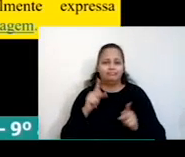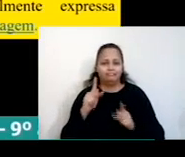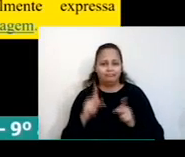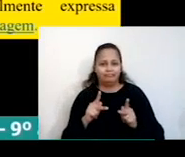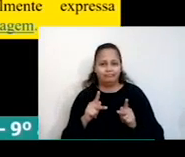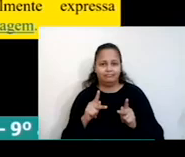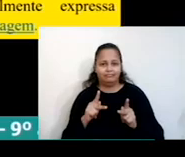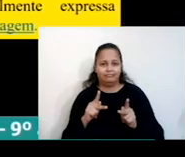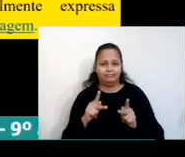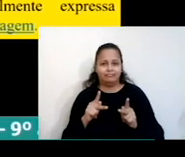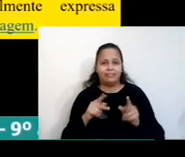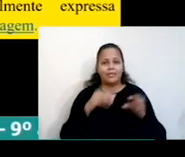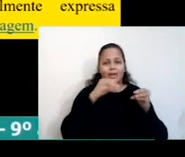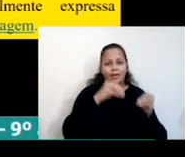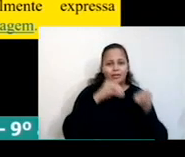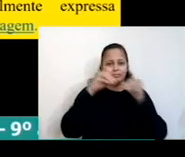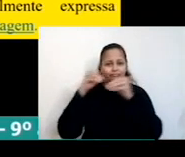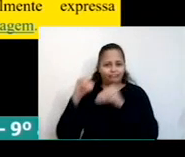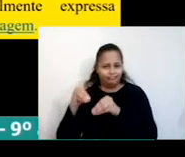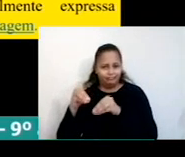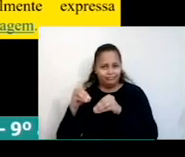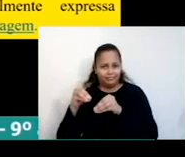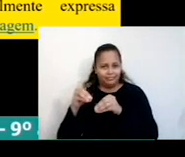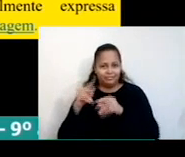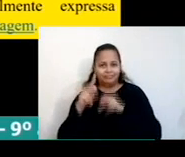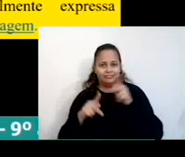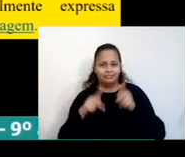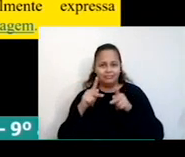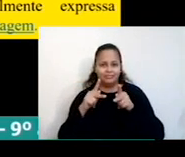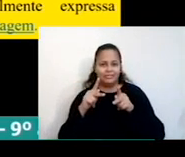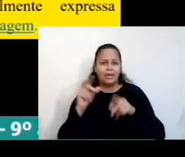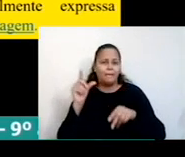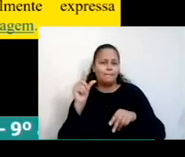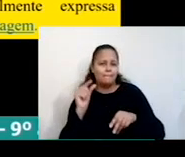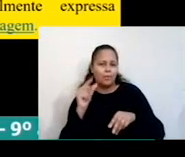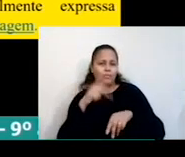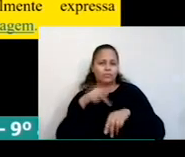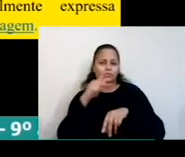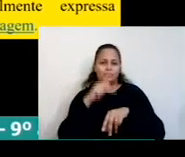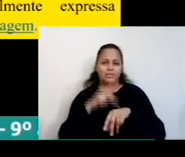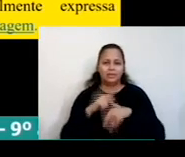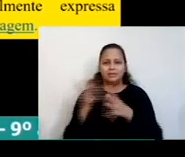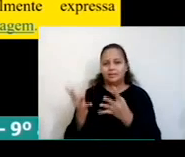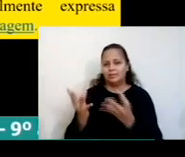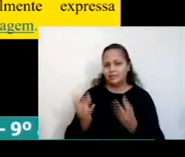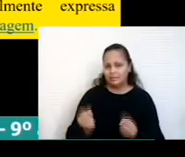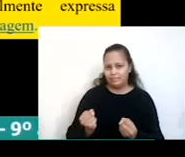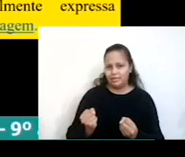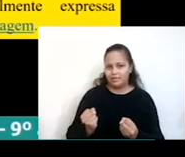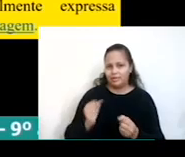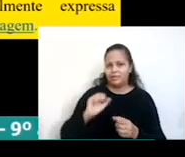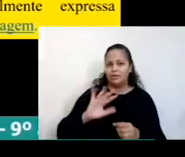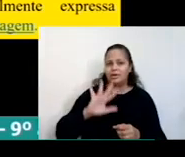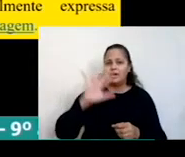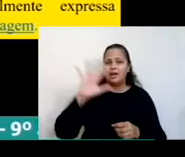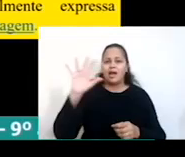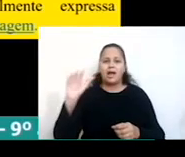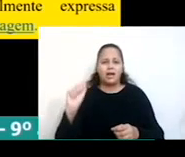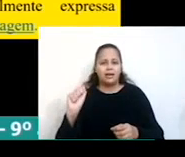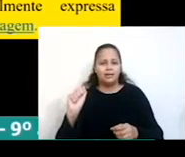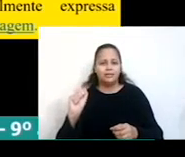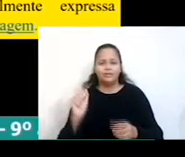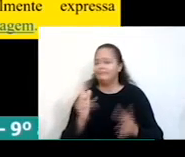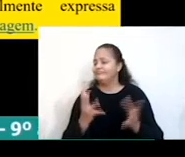A imigração numerosa, poucos países receberam, ou seja, a Ásia não é um continente aí que